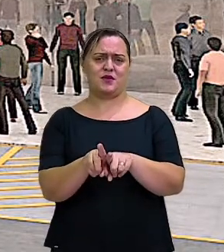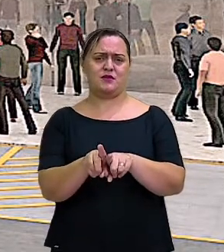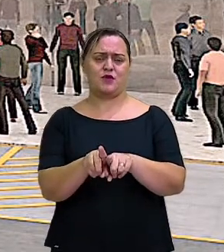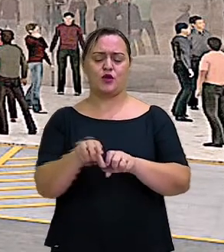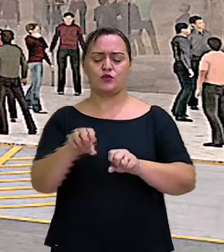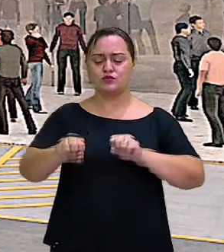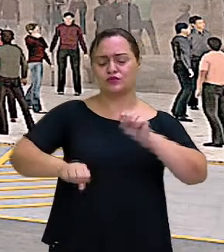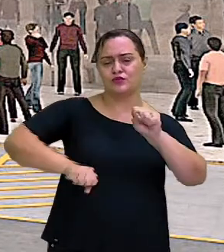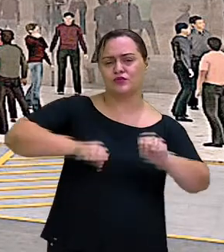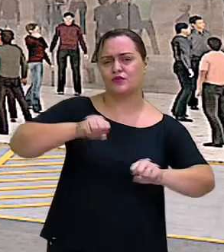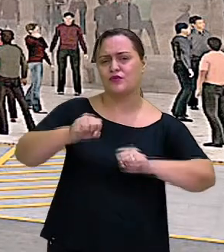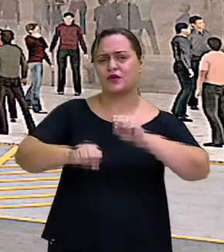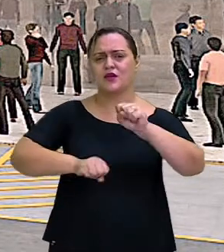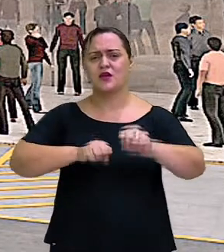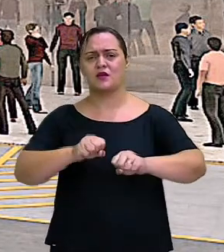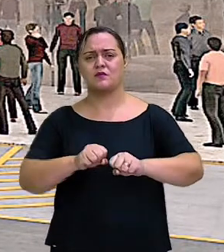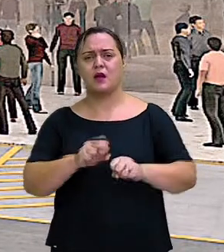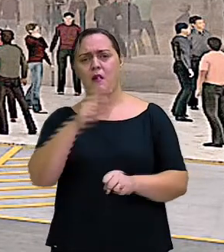meditação,